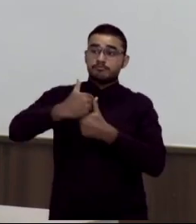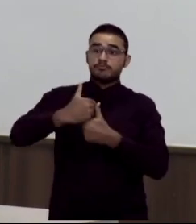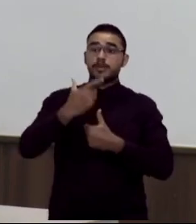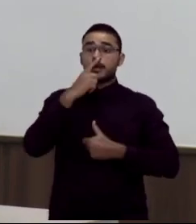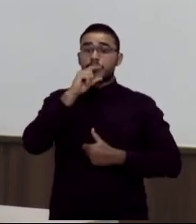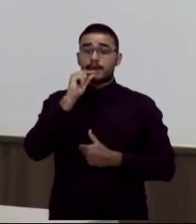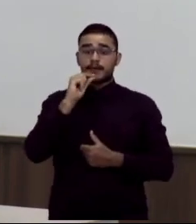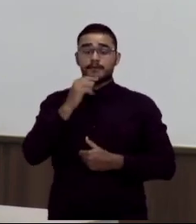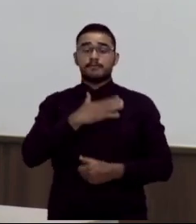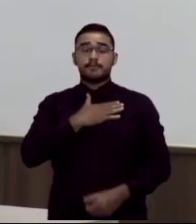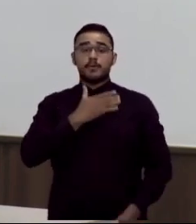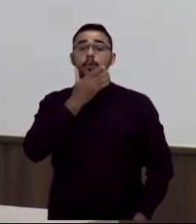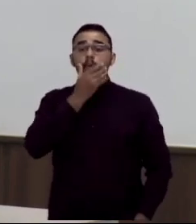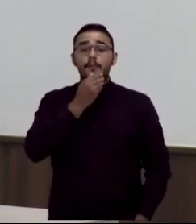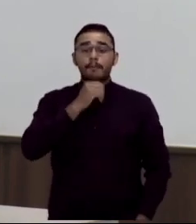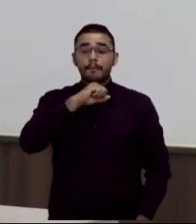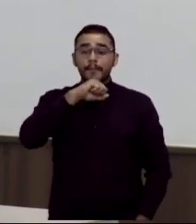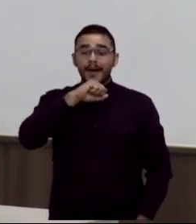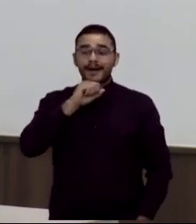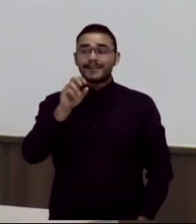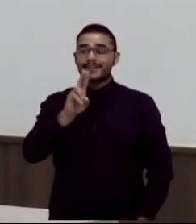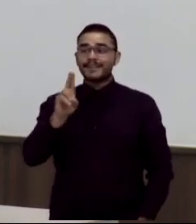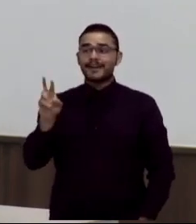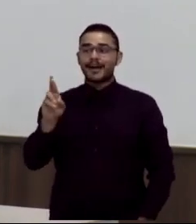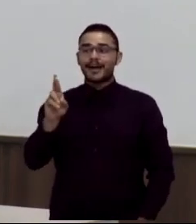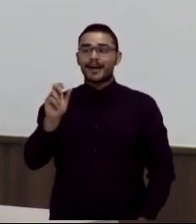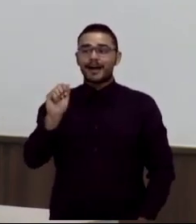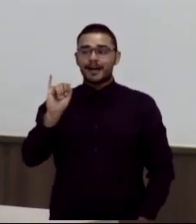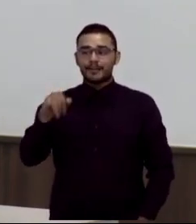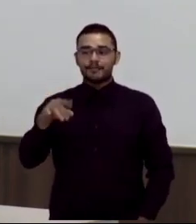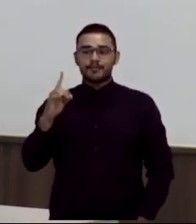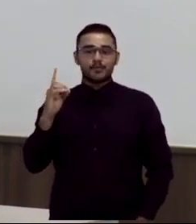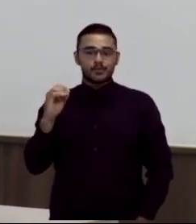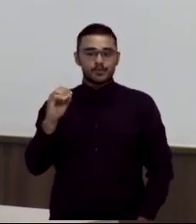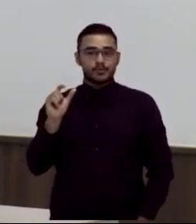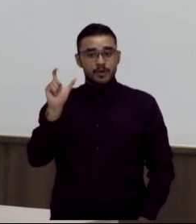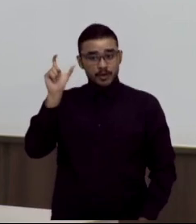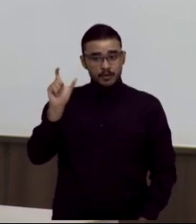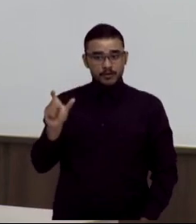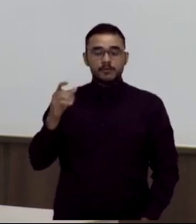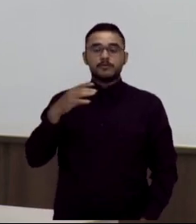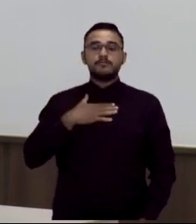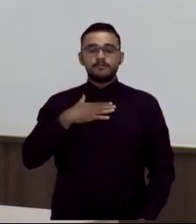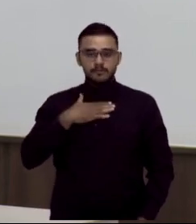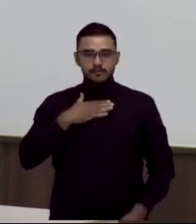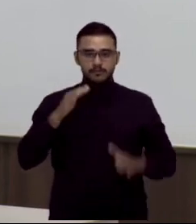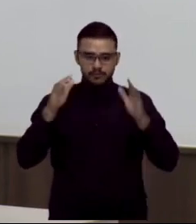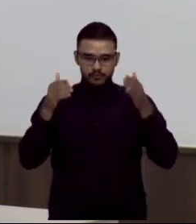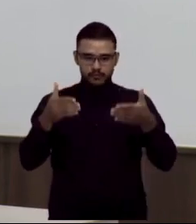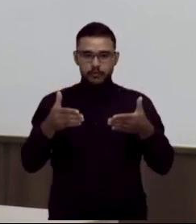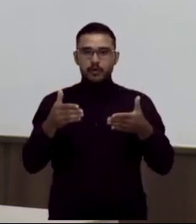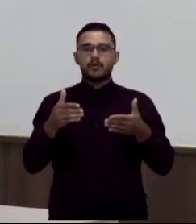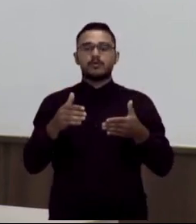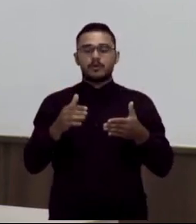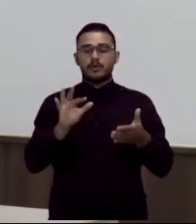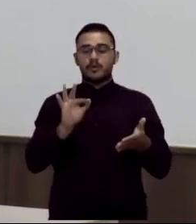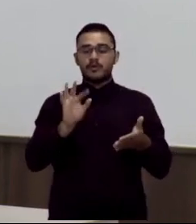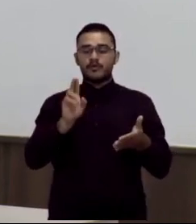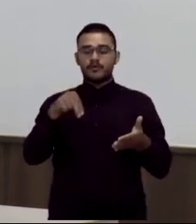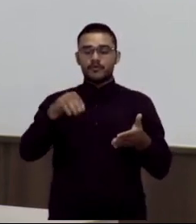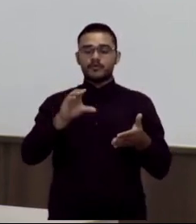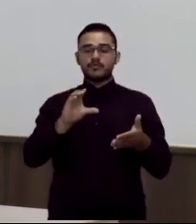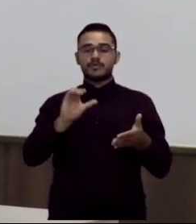as pautas mais importantes da fundação da família cidadã é o combate à exploração sexual